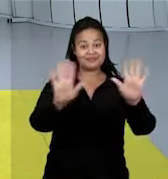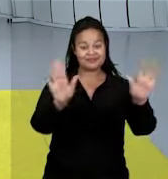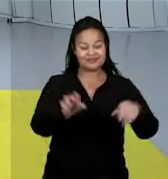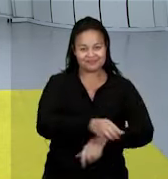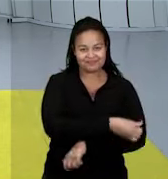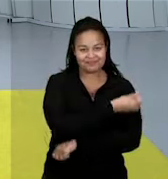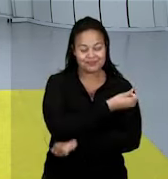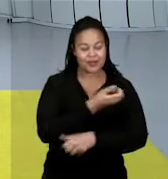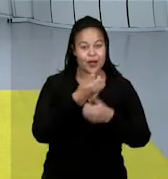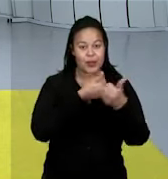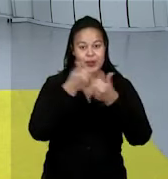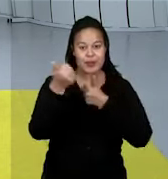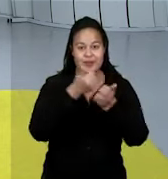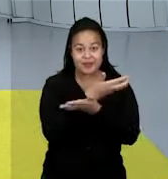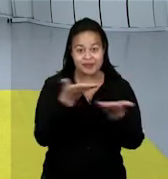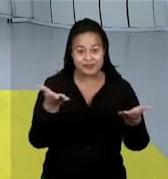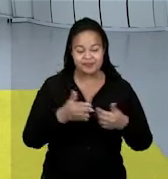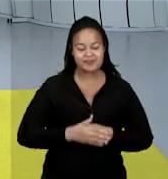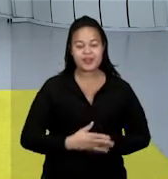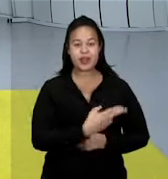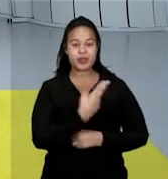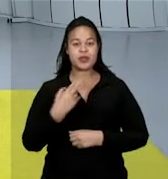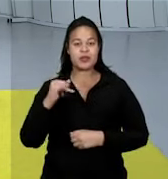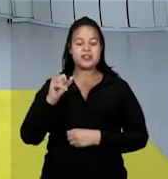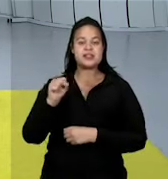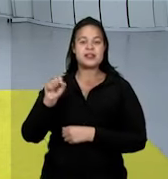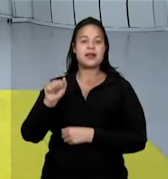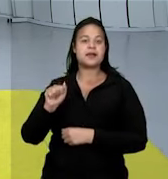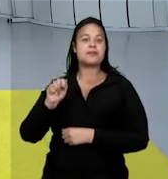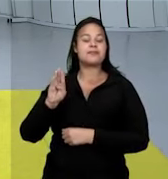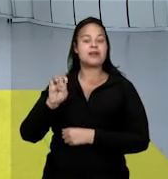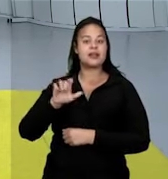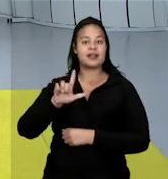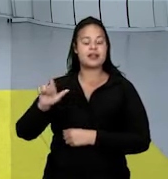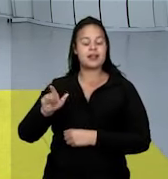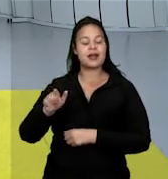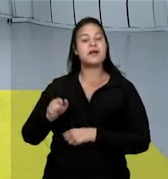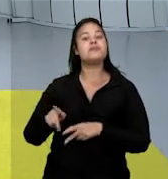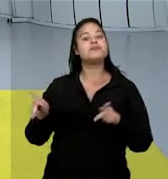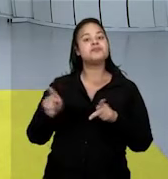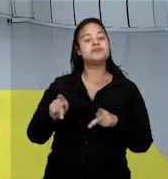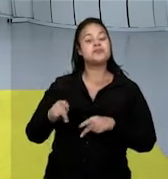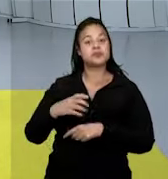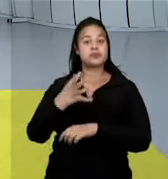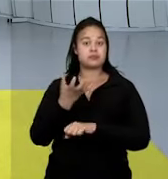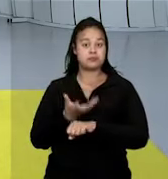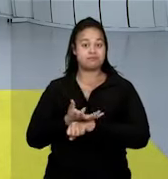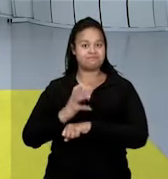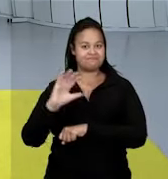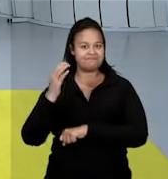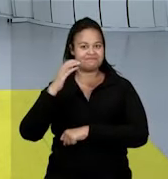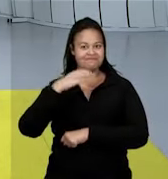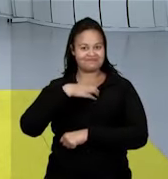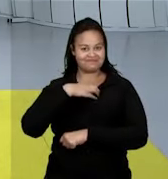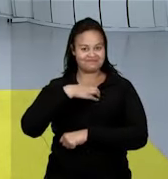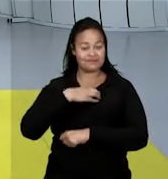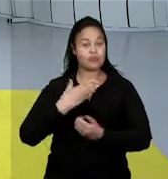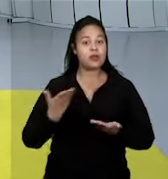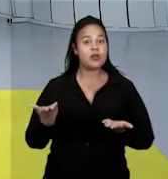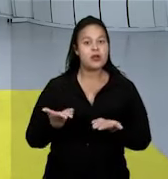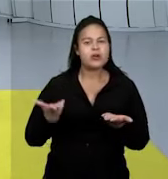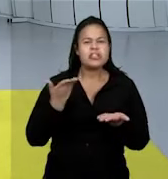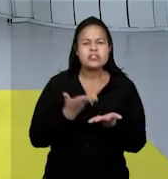sexto ano, tudo bem com vocês? Meu nome é Isabela Moreira e eu sou sua professora de ciências. E na aula de hoje nós